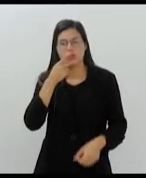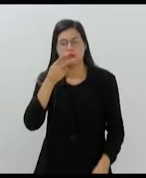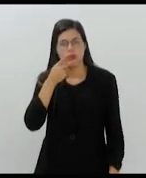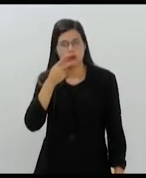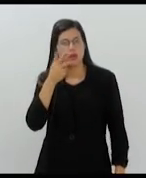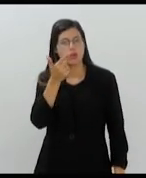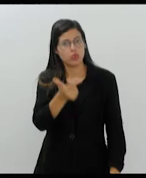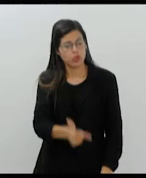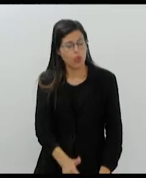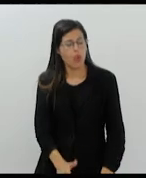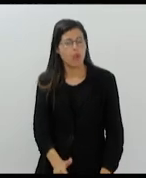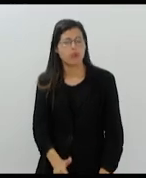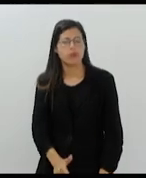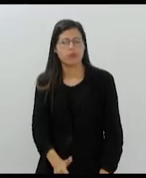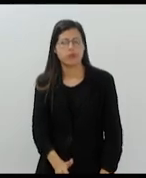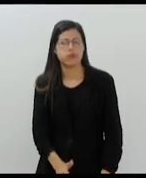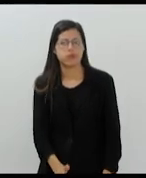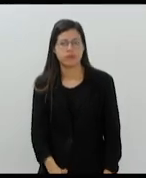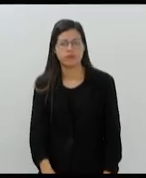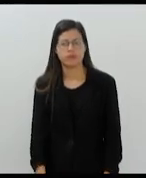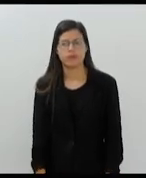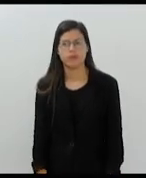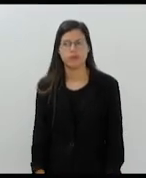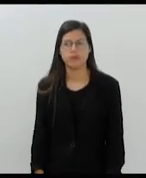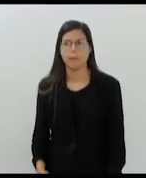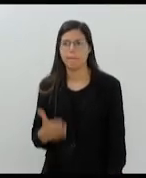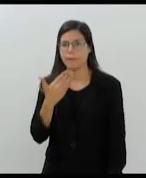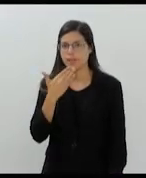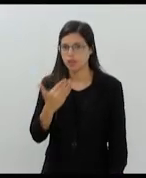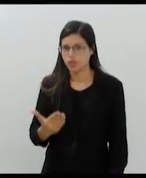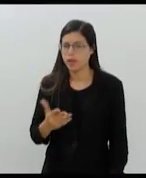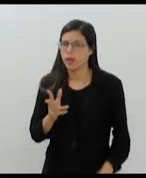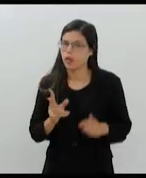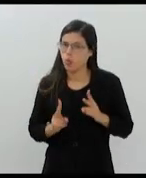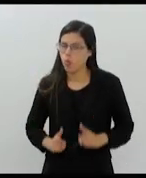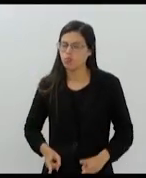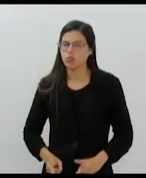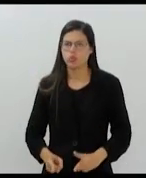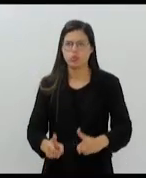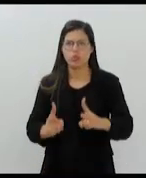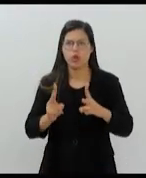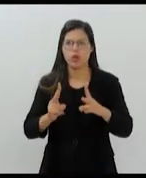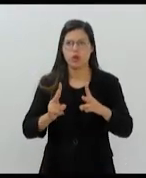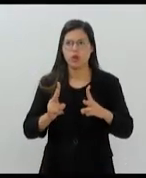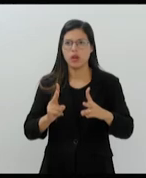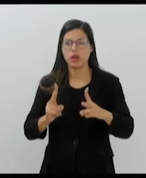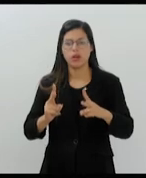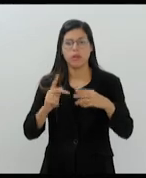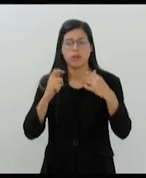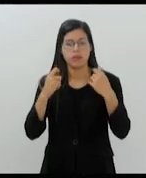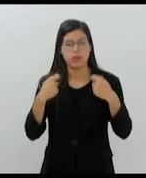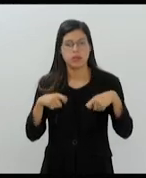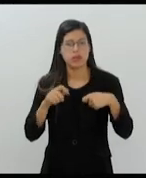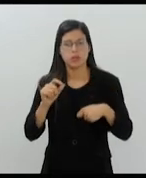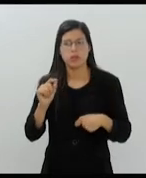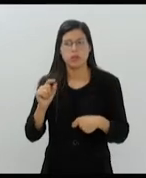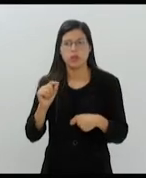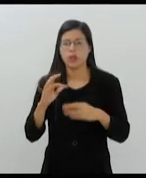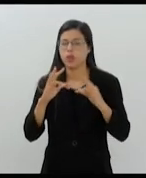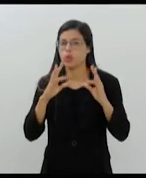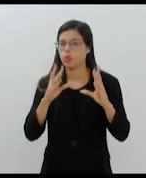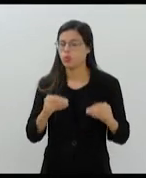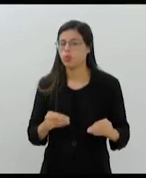reafirmo, pedirei e insistirei com a necessidade de tudo